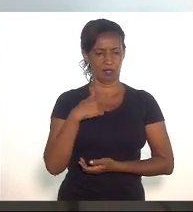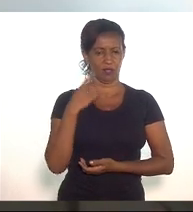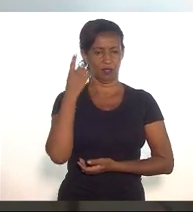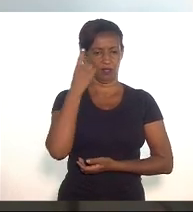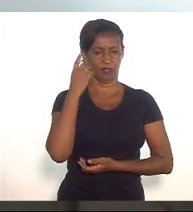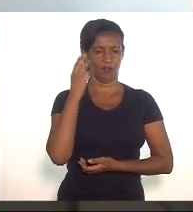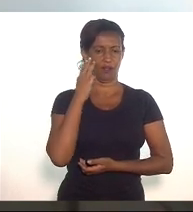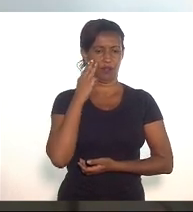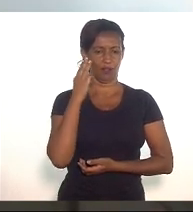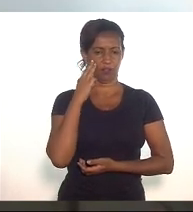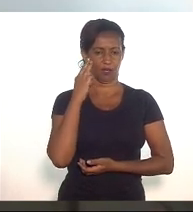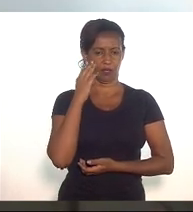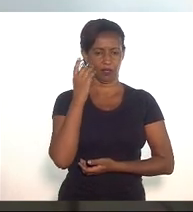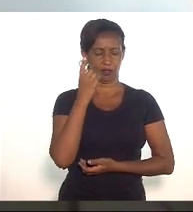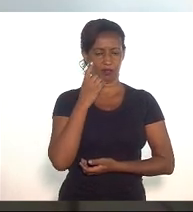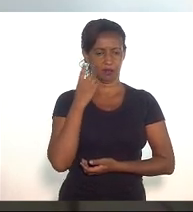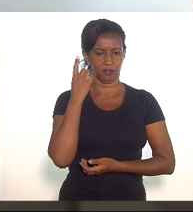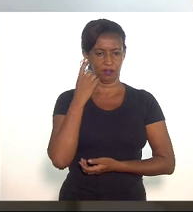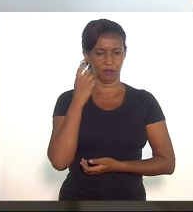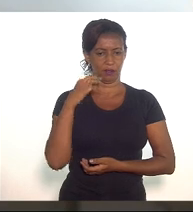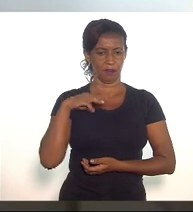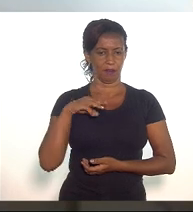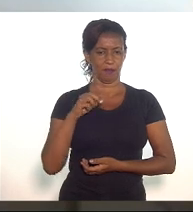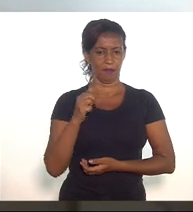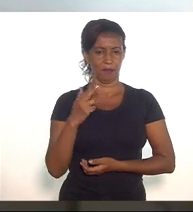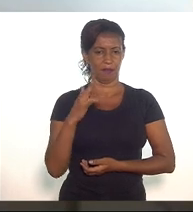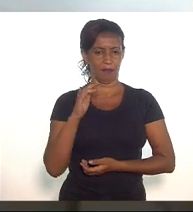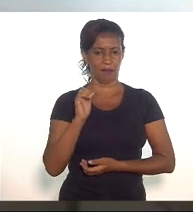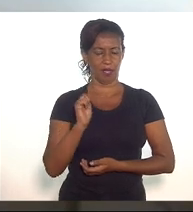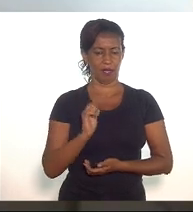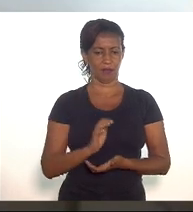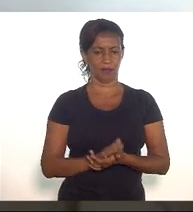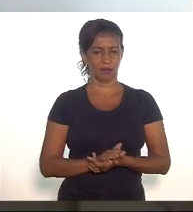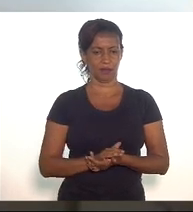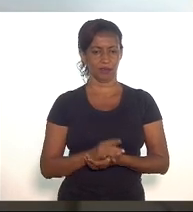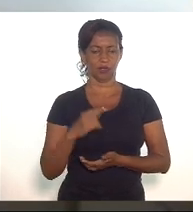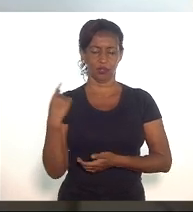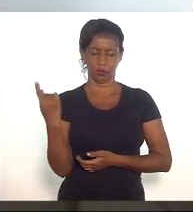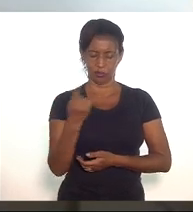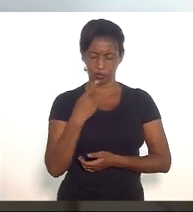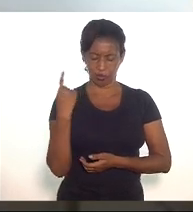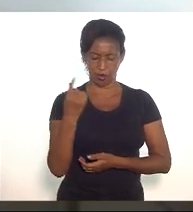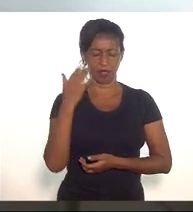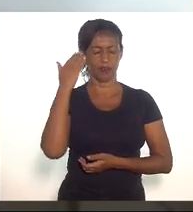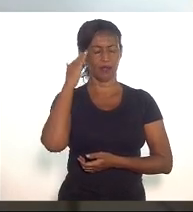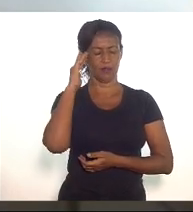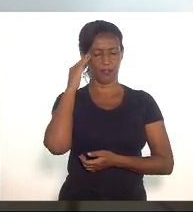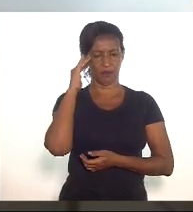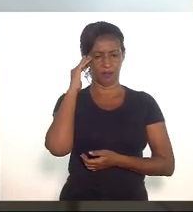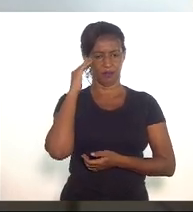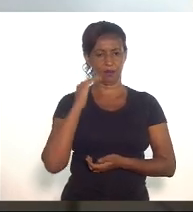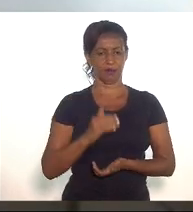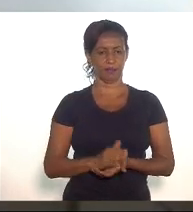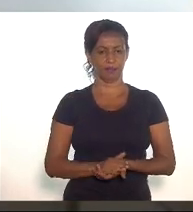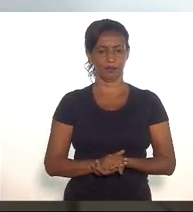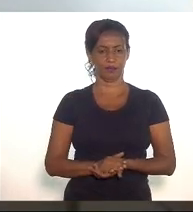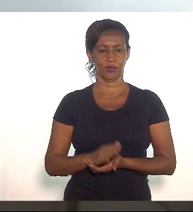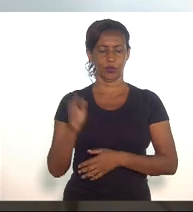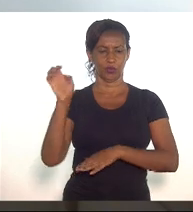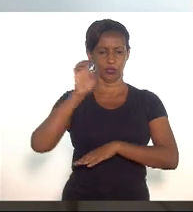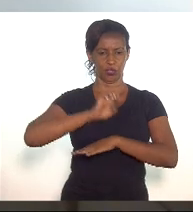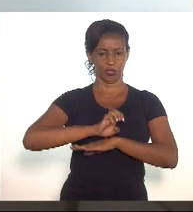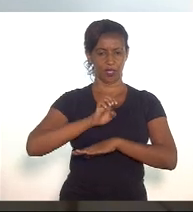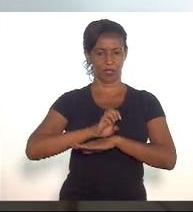deputado Valdec, deputado Marta Rocha, nós entendemos que o